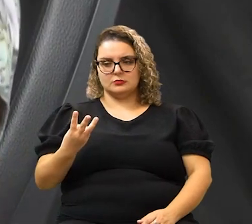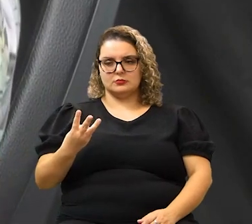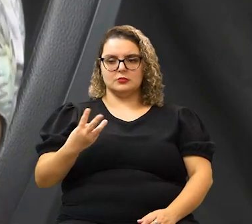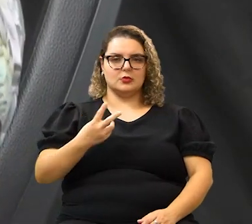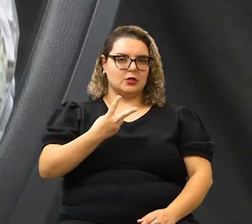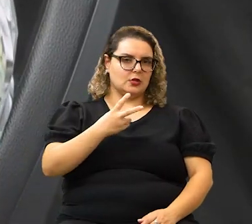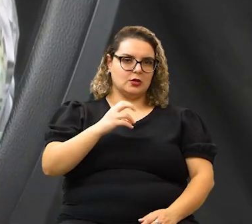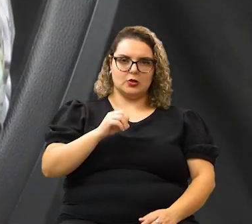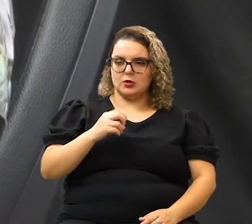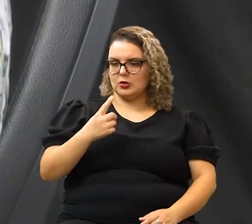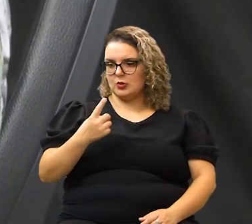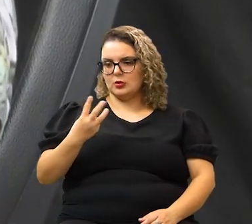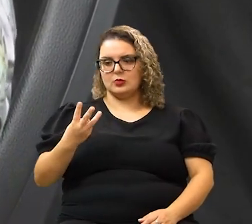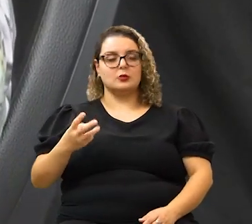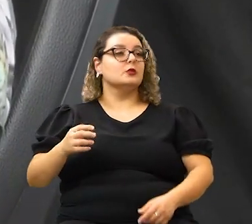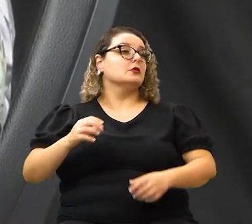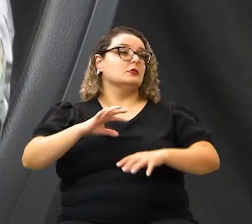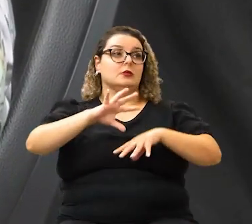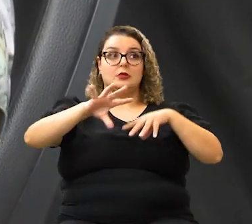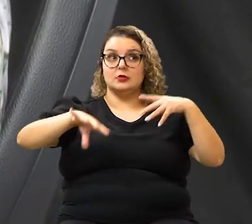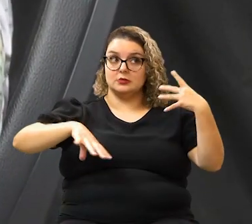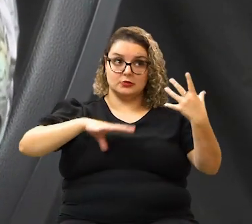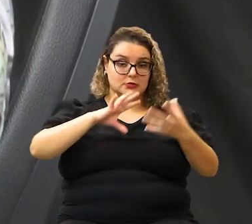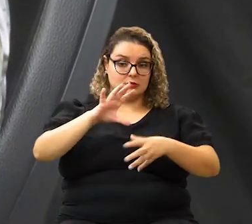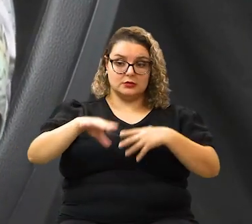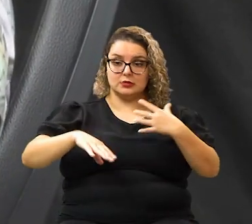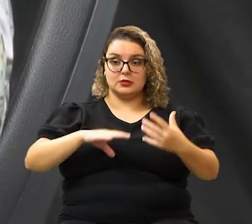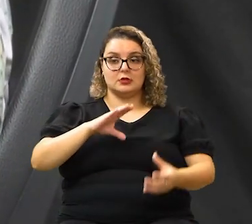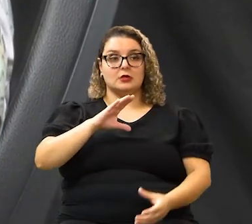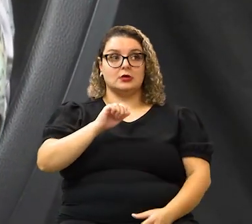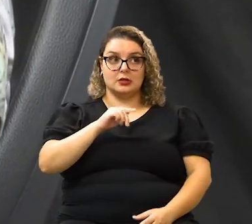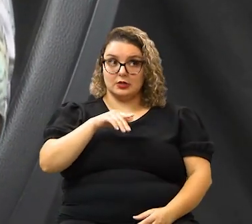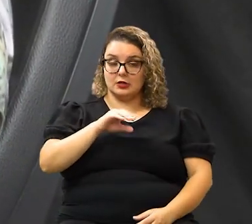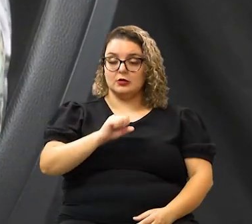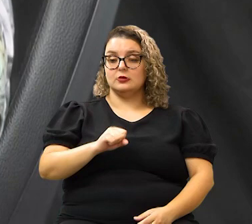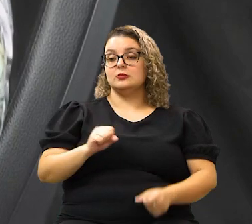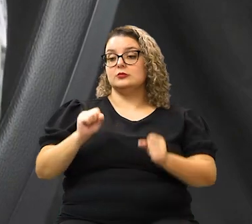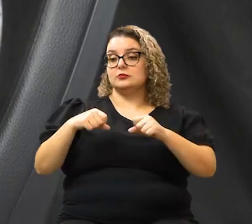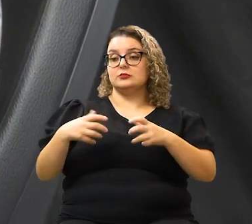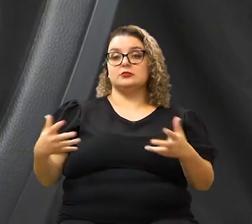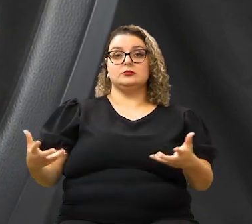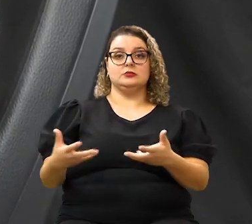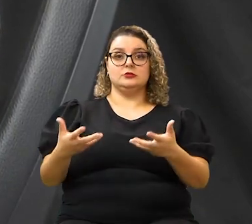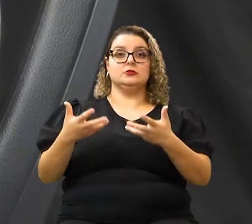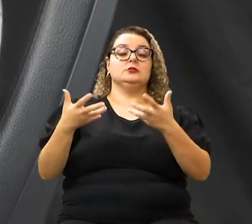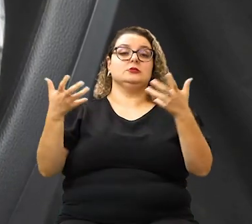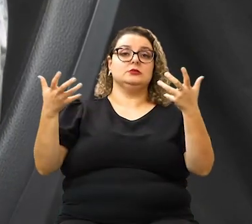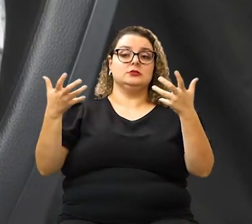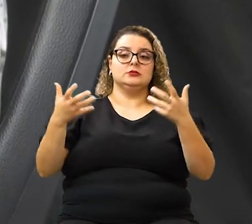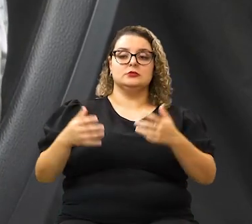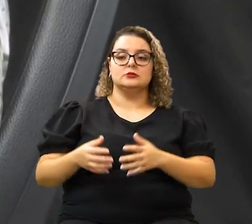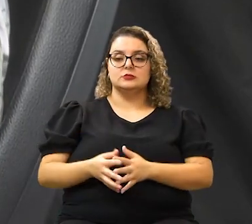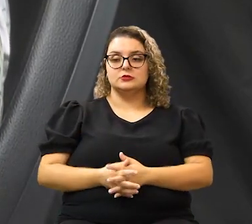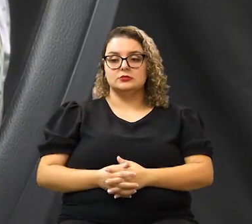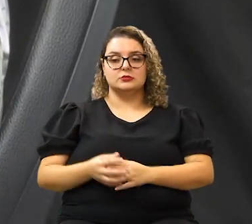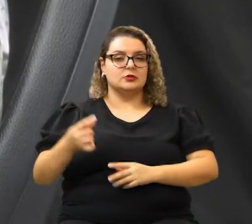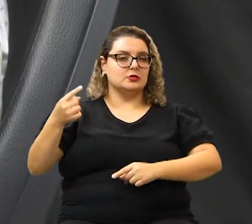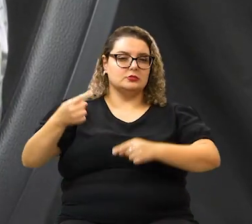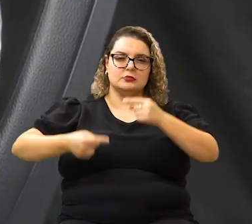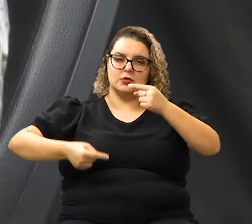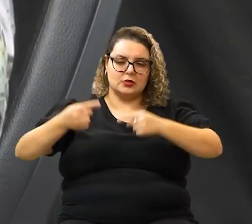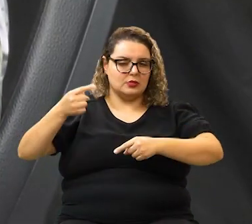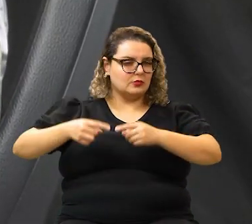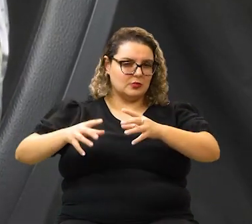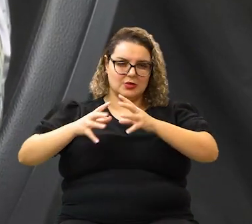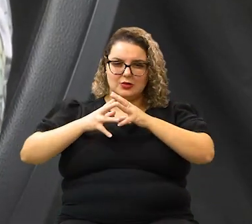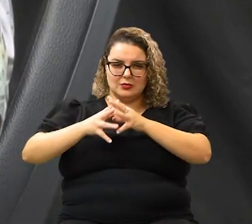caos. A luta, né? Foi um momento de efervescência, né? E muita disputa, confusão também, né?